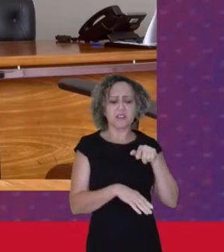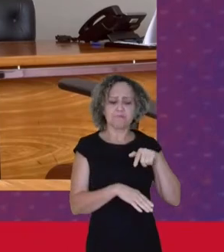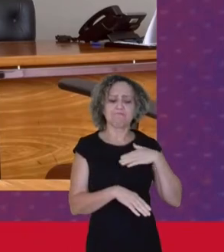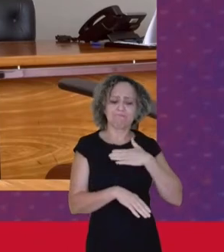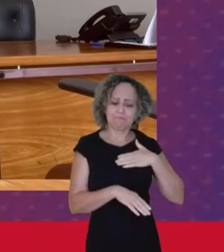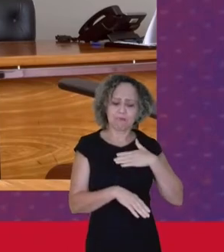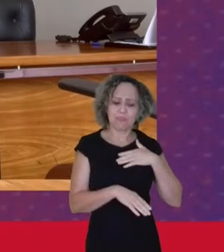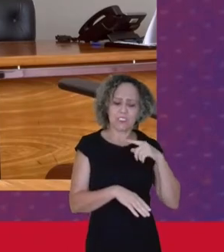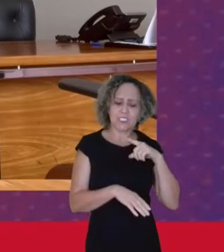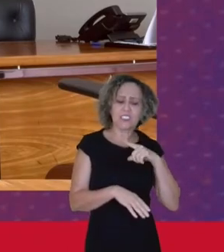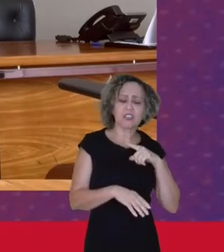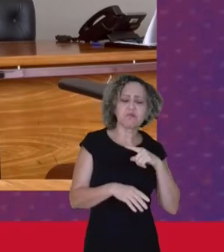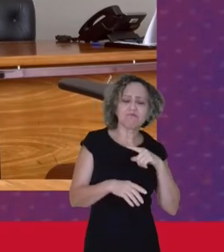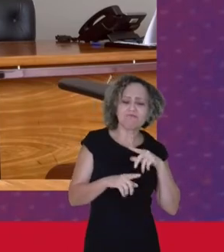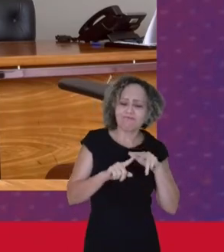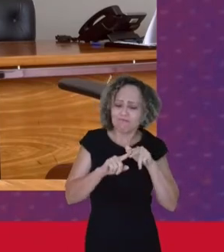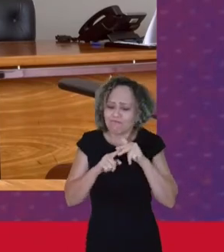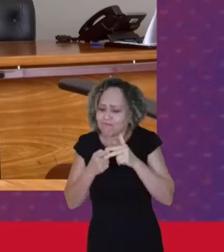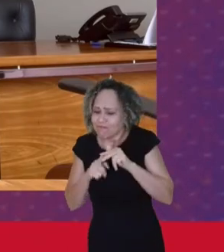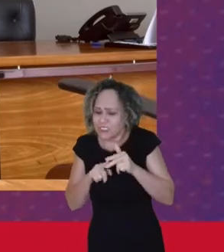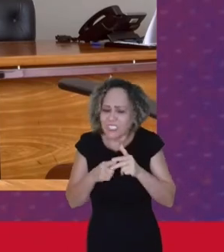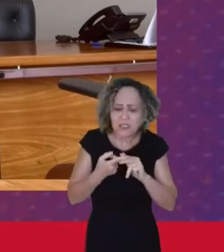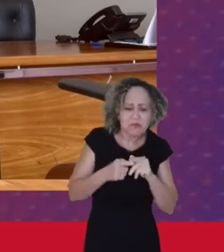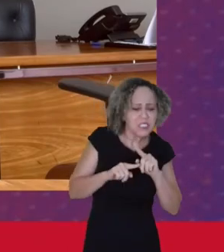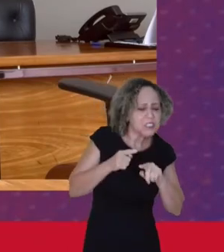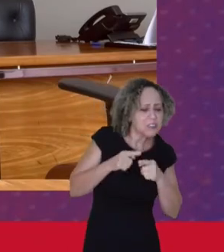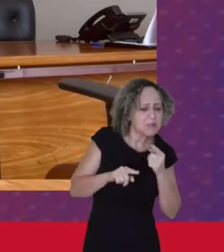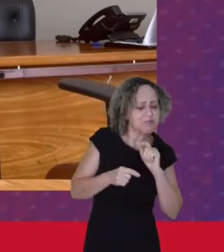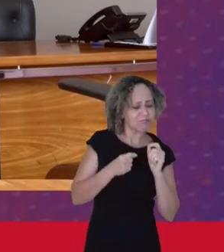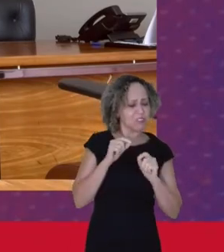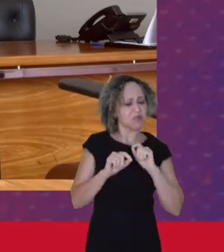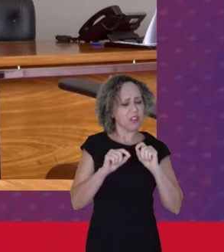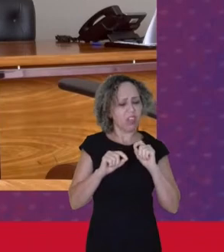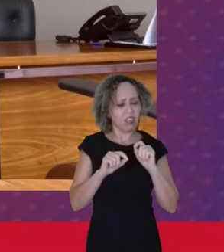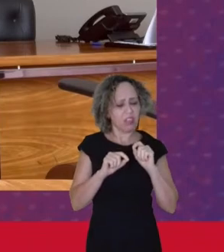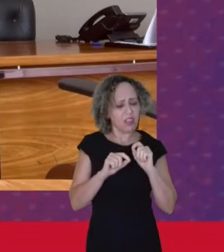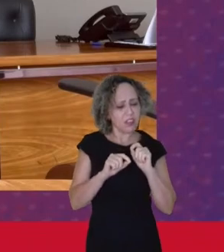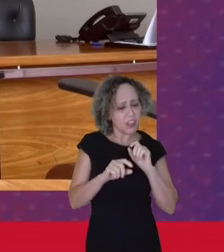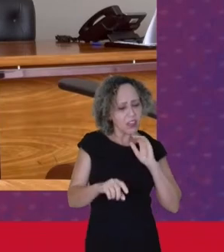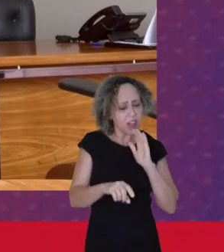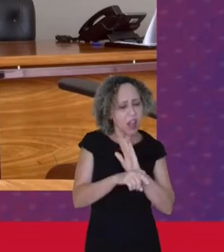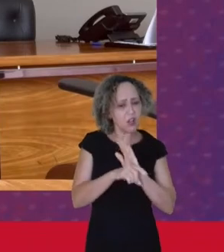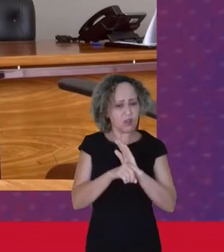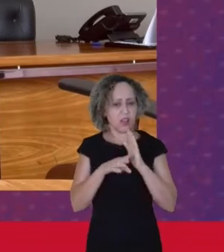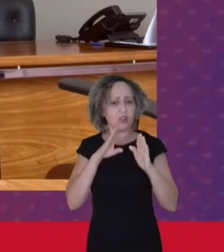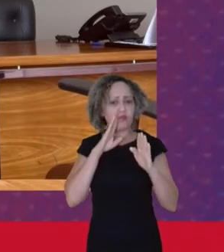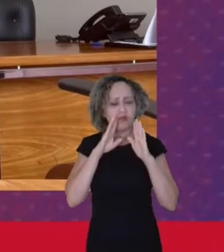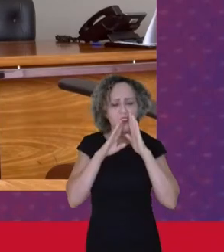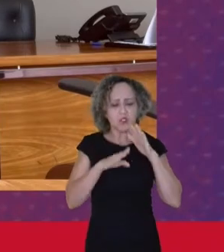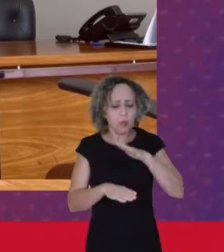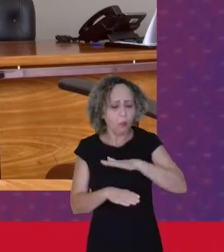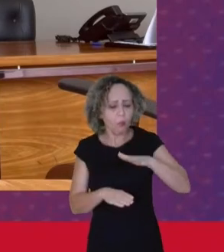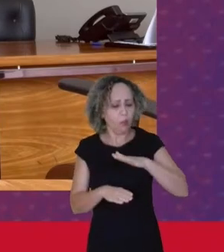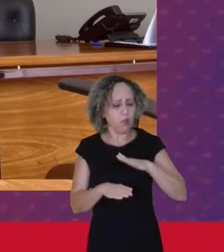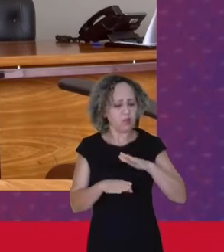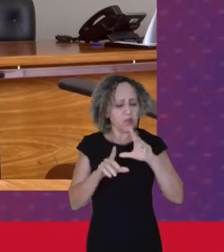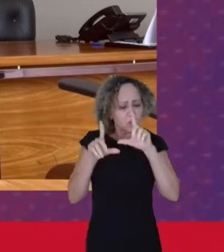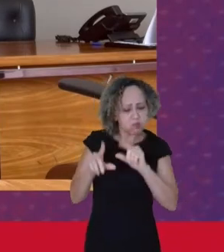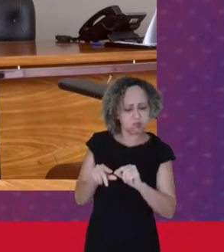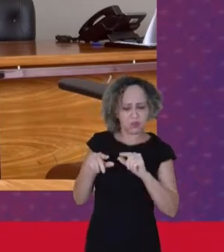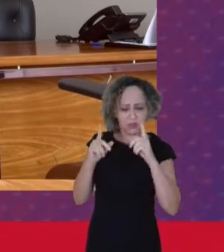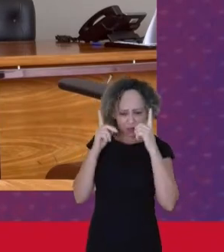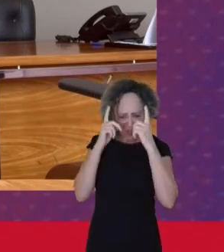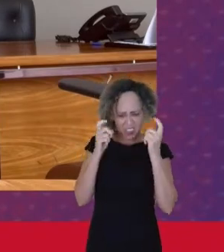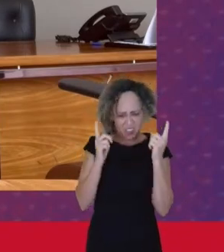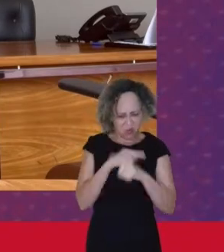ajudassem a tornar o ambiente do Facebook com menos violações de direitos humanos.